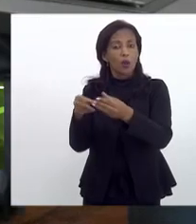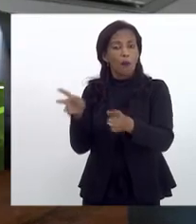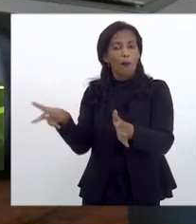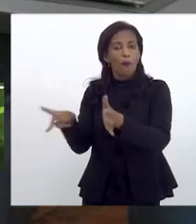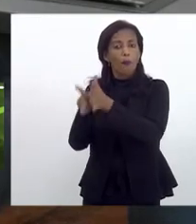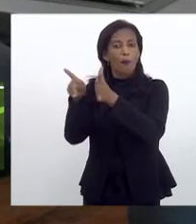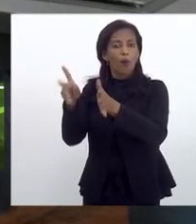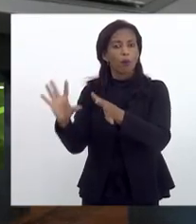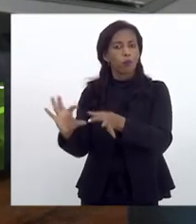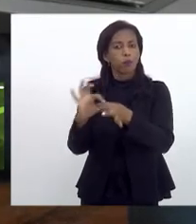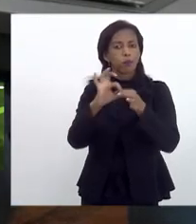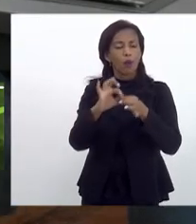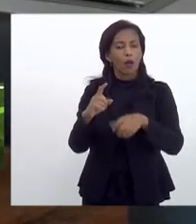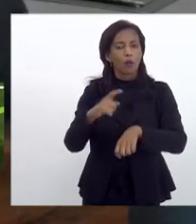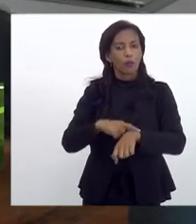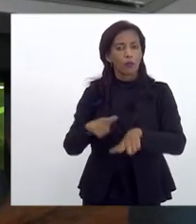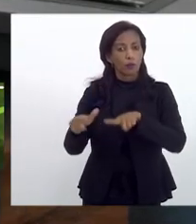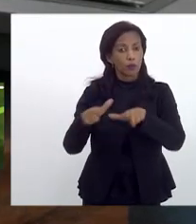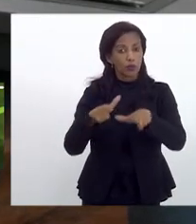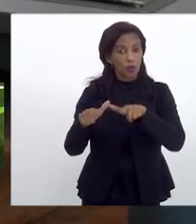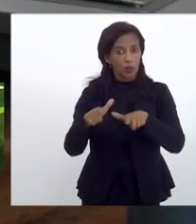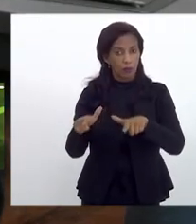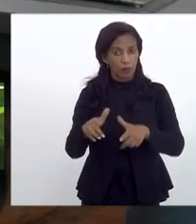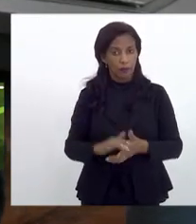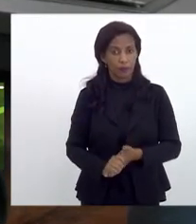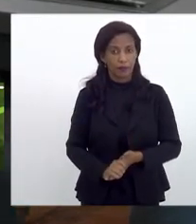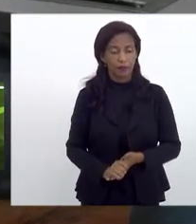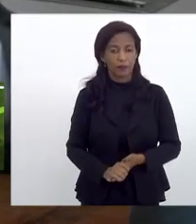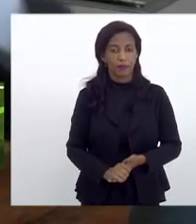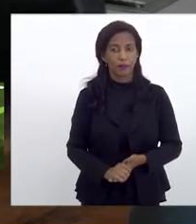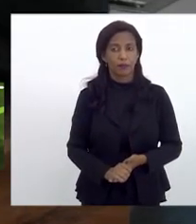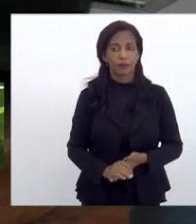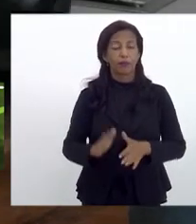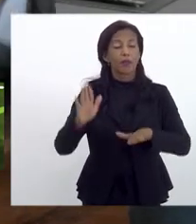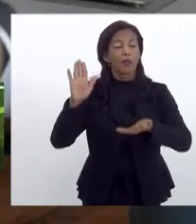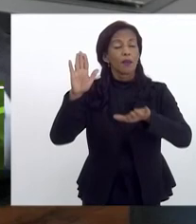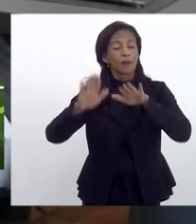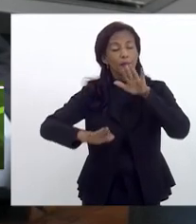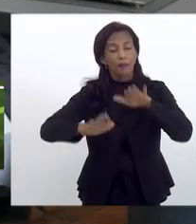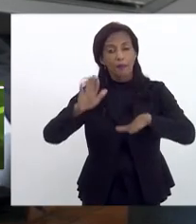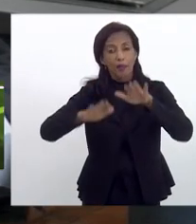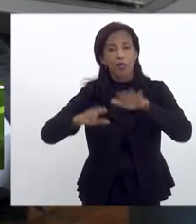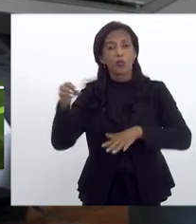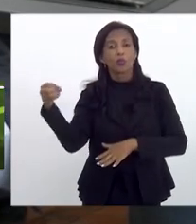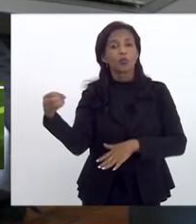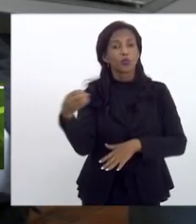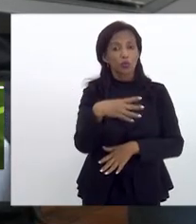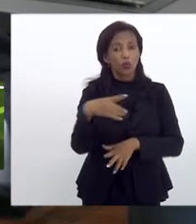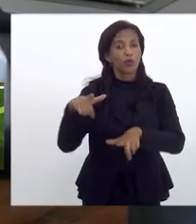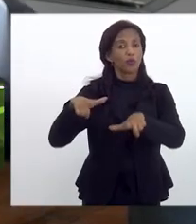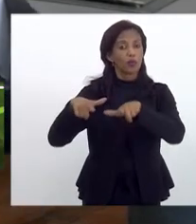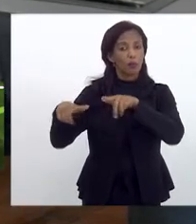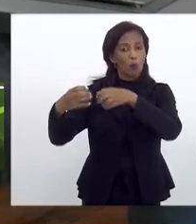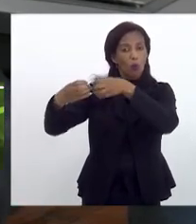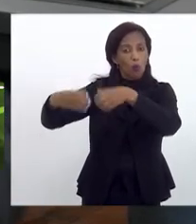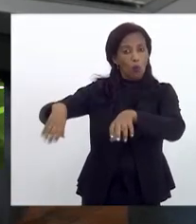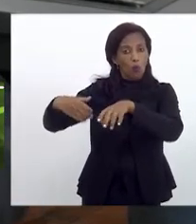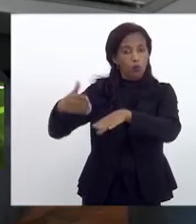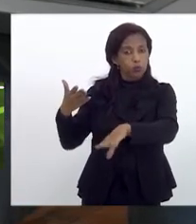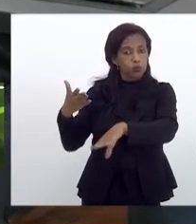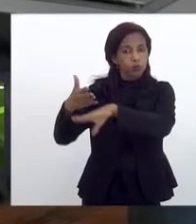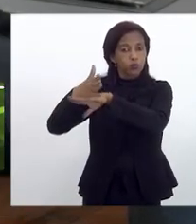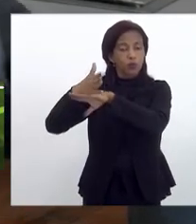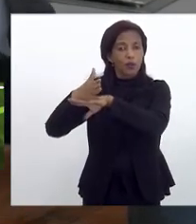Exclusivamente vinculado Ao tempo de serviço Ou seja Ou seja Mesmo para os novos servidores Mesmo para os novos